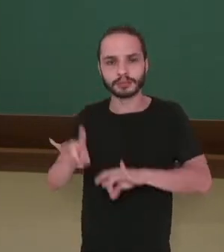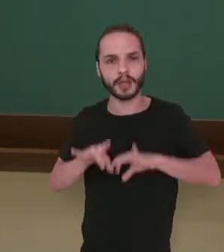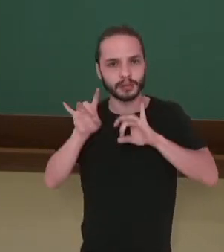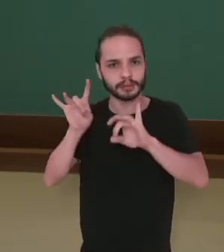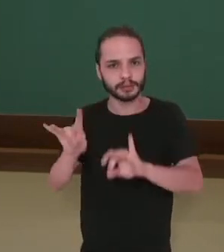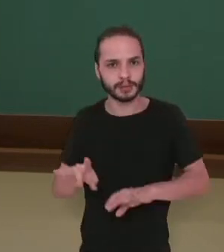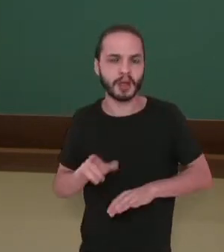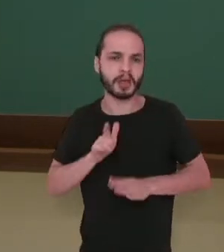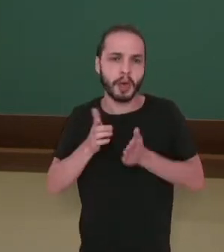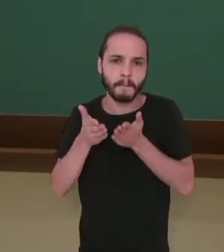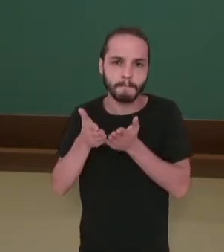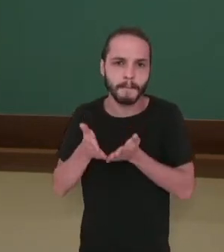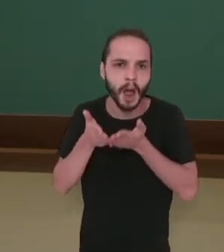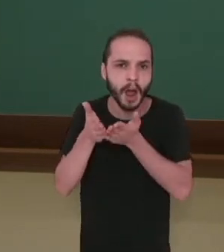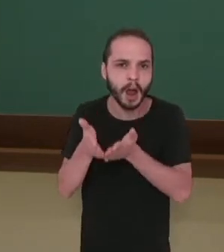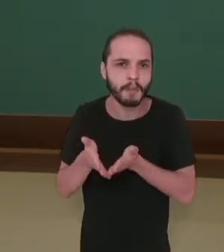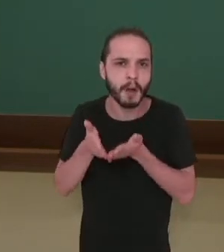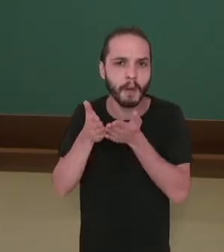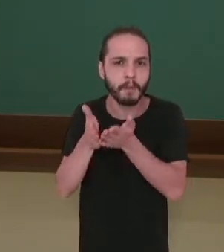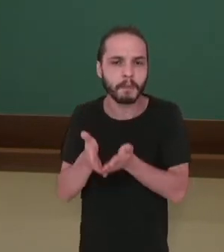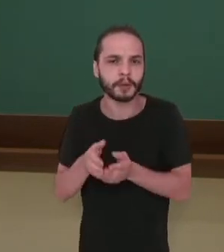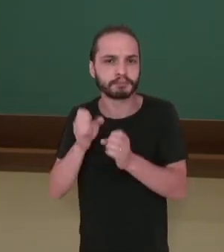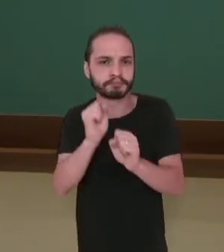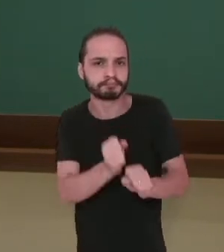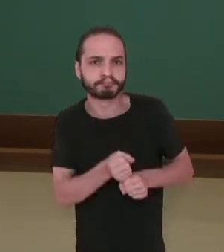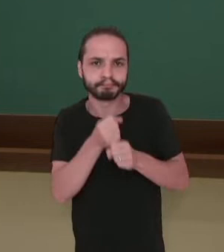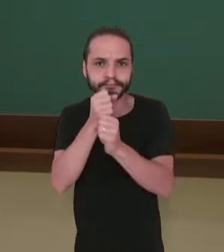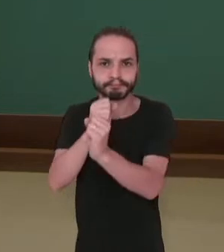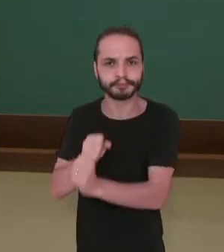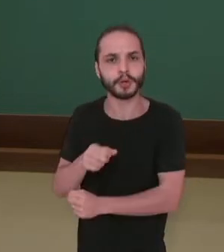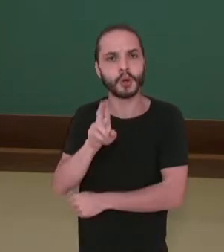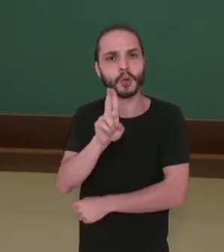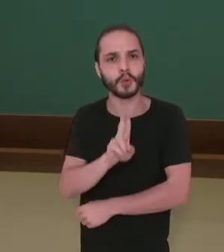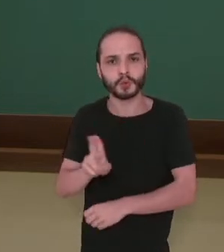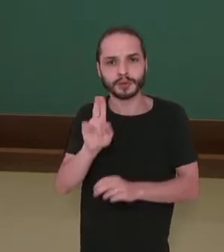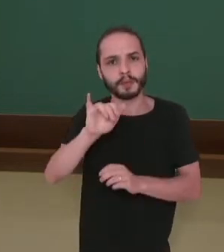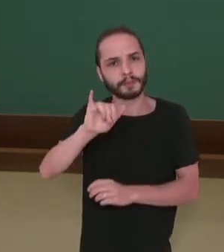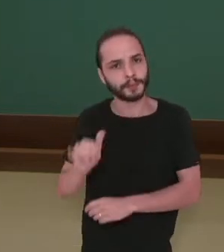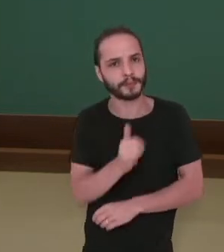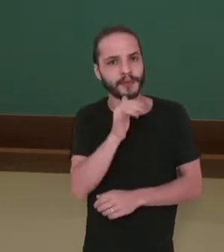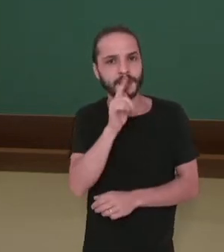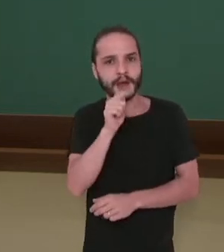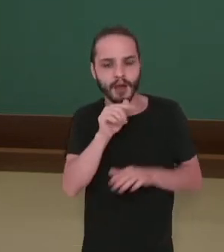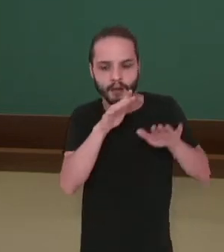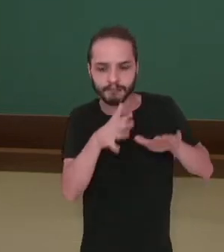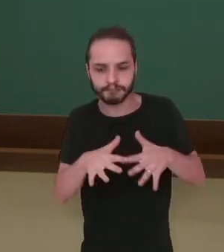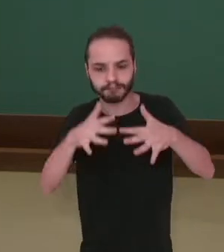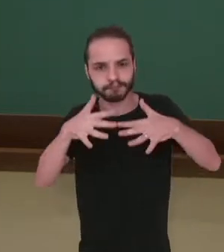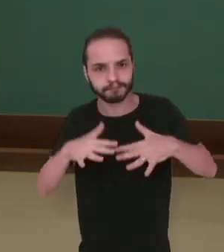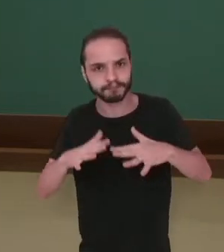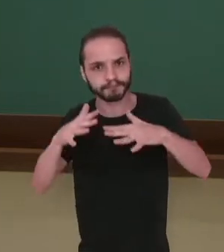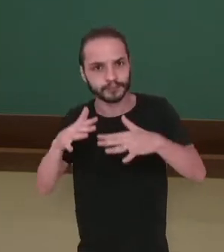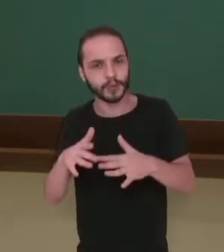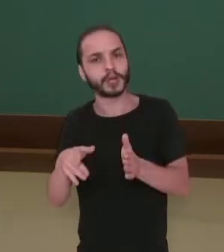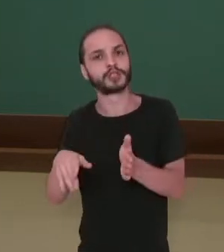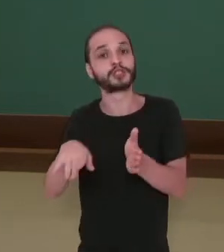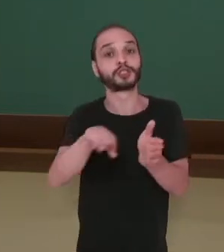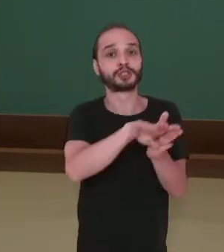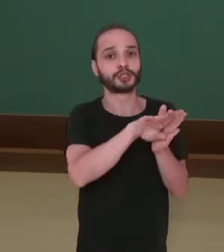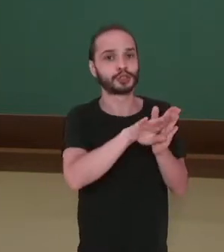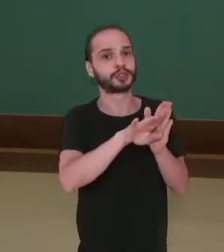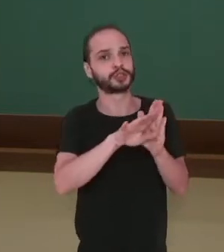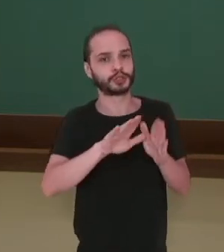barcos, enfim, através das correntes marítimas, eles vão chegar na América. Essa era uma